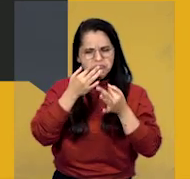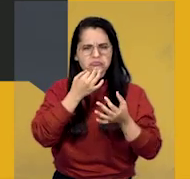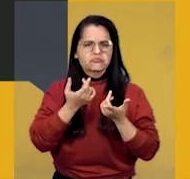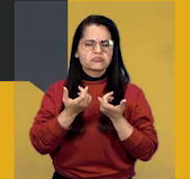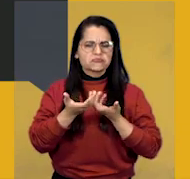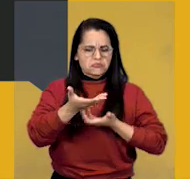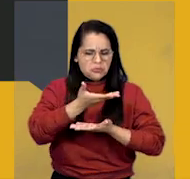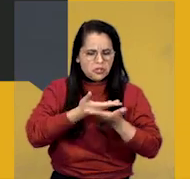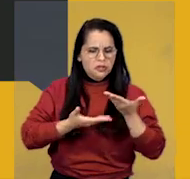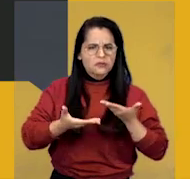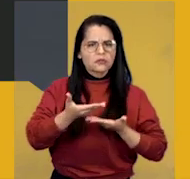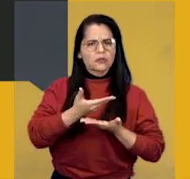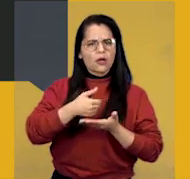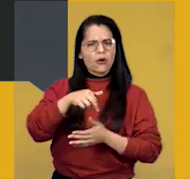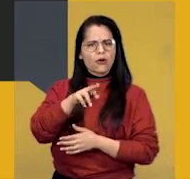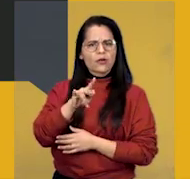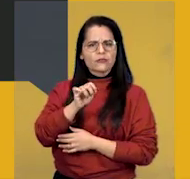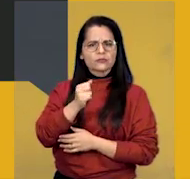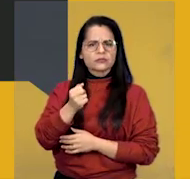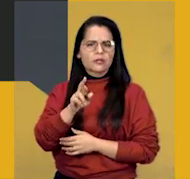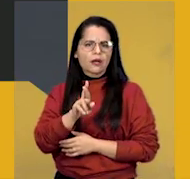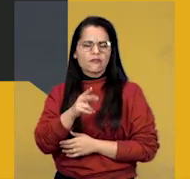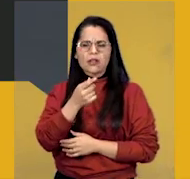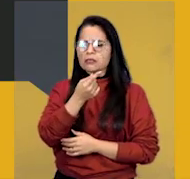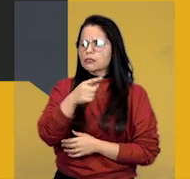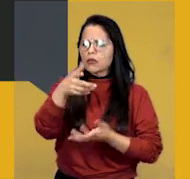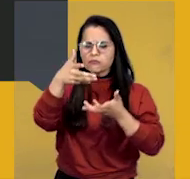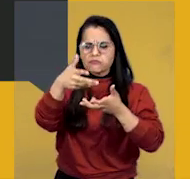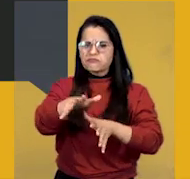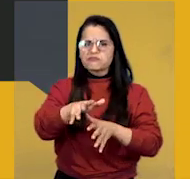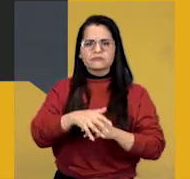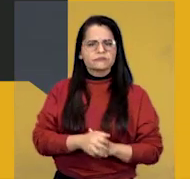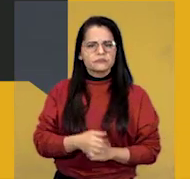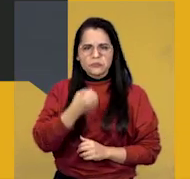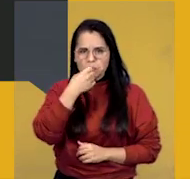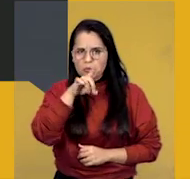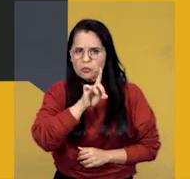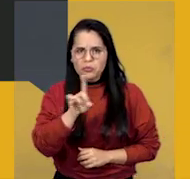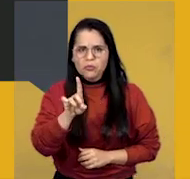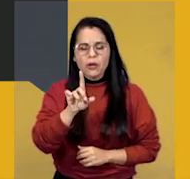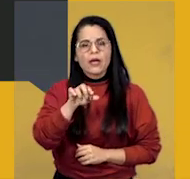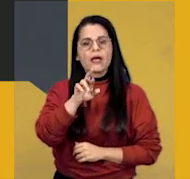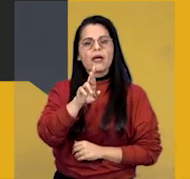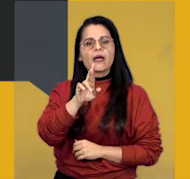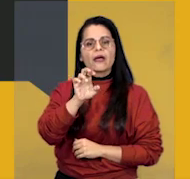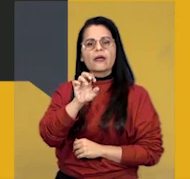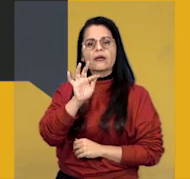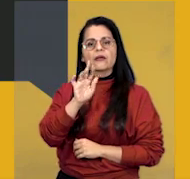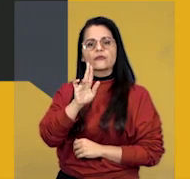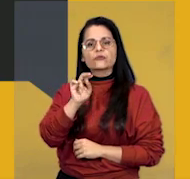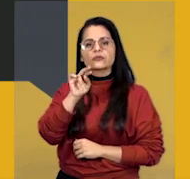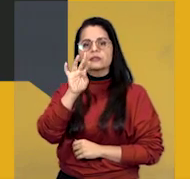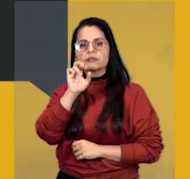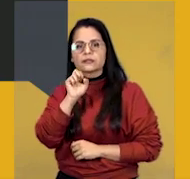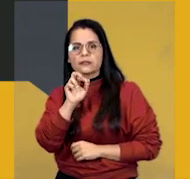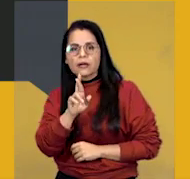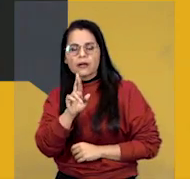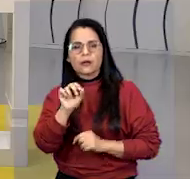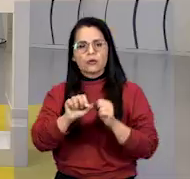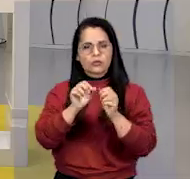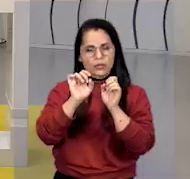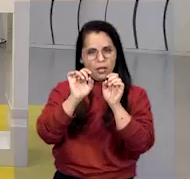ou negociar. O que é refutar? É dizer não. É dizer não quero, isso não é bom. Isso é refutar, né? Você negar algo ou alguma